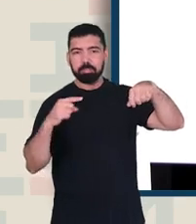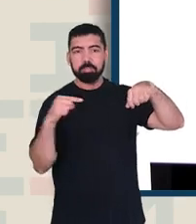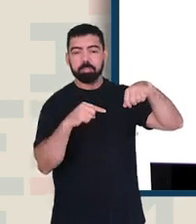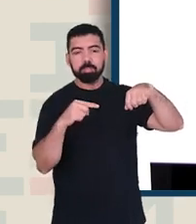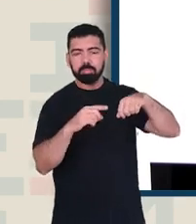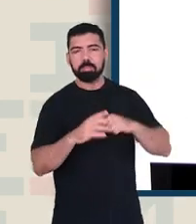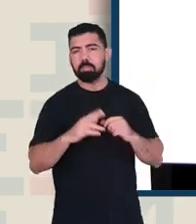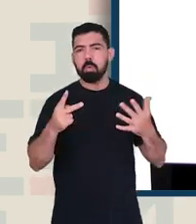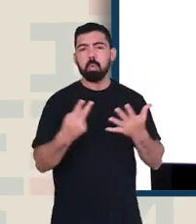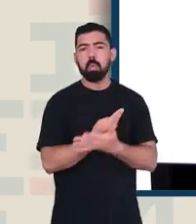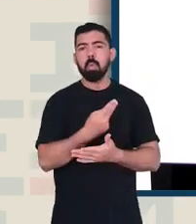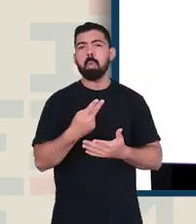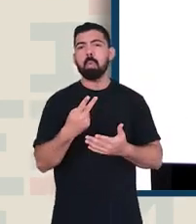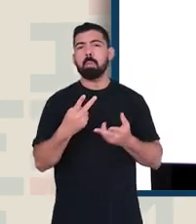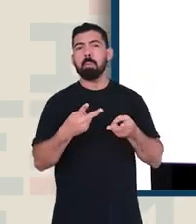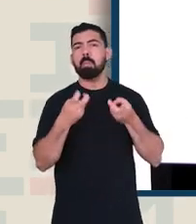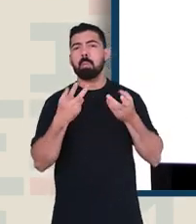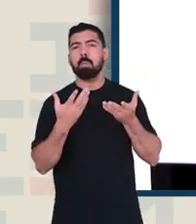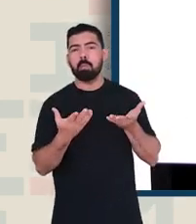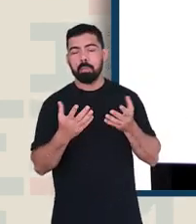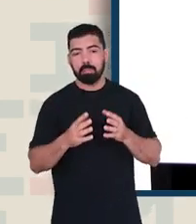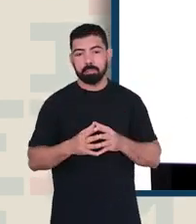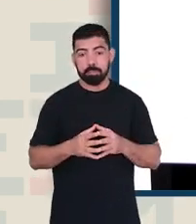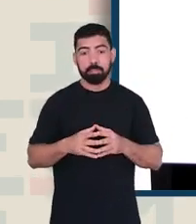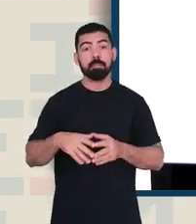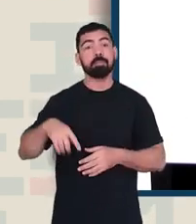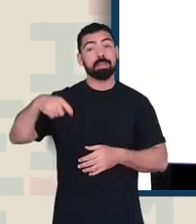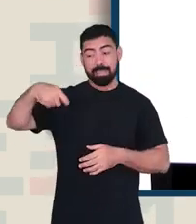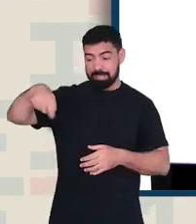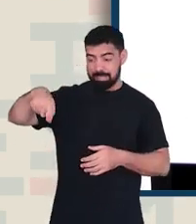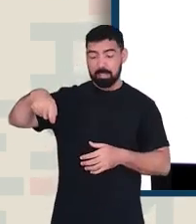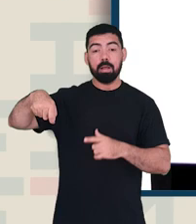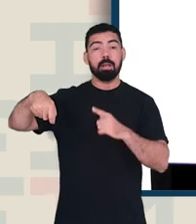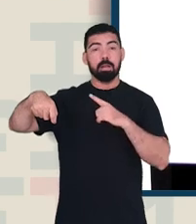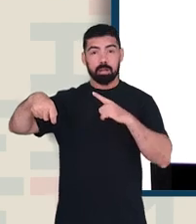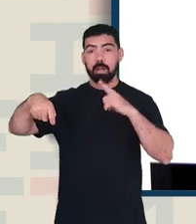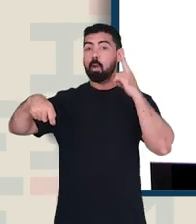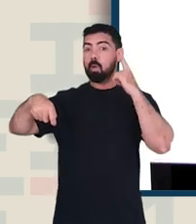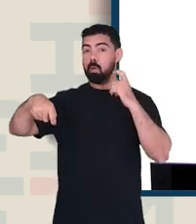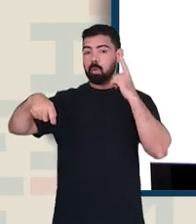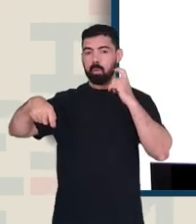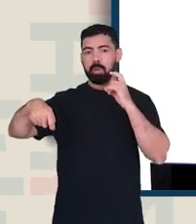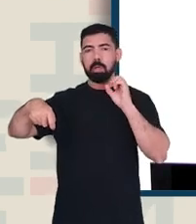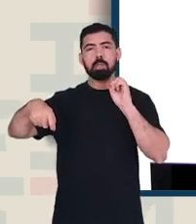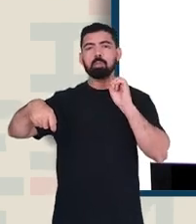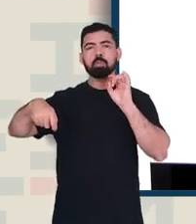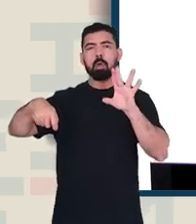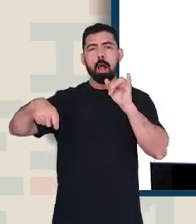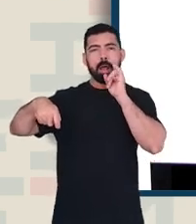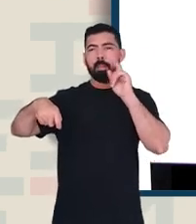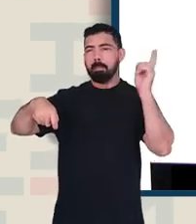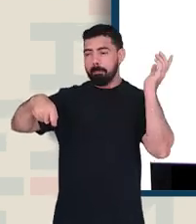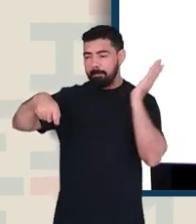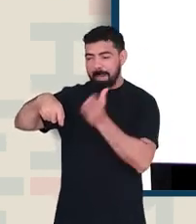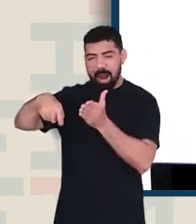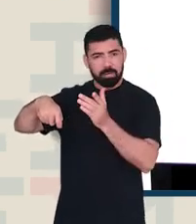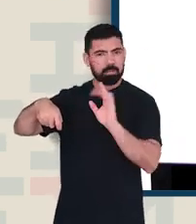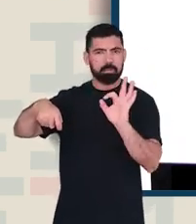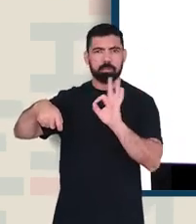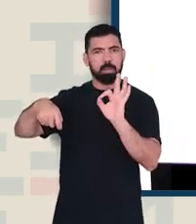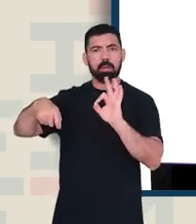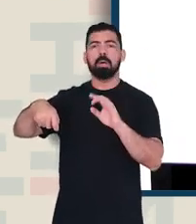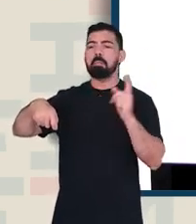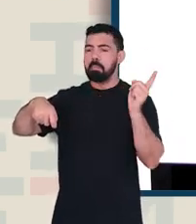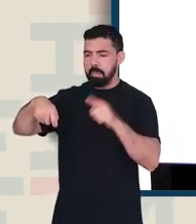Esse dar-se conta de que o sino tem mais sons do que somente o ataque é um